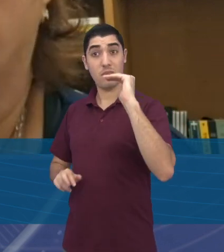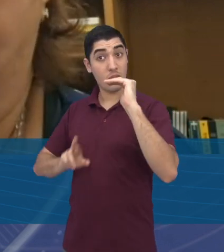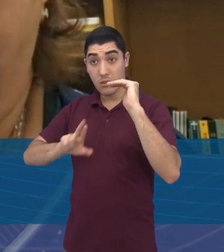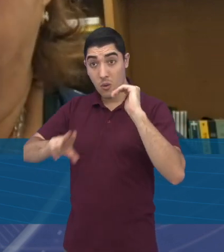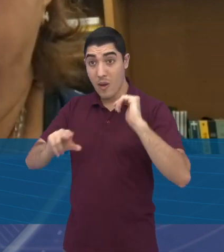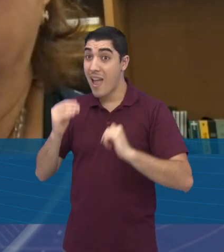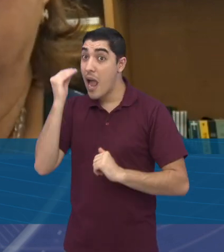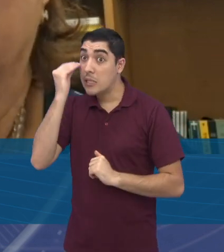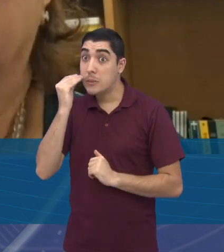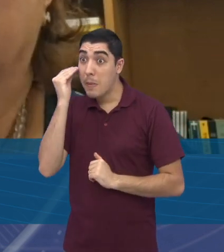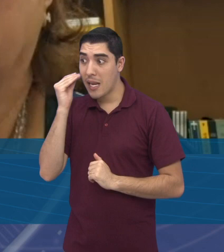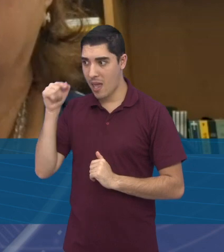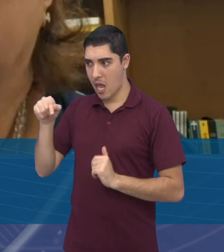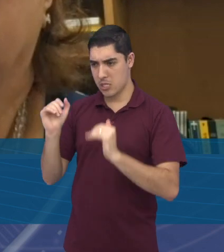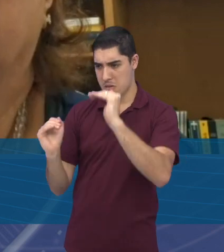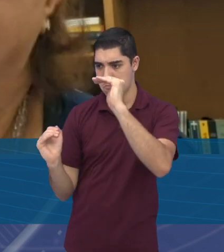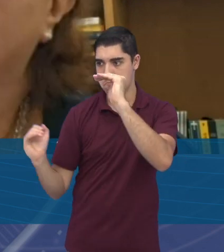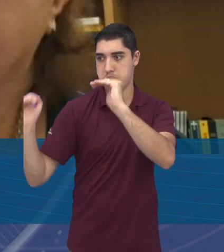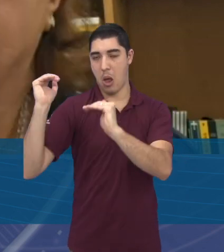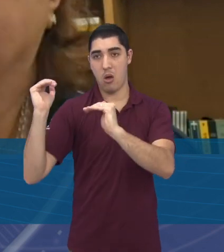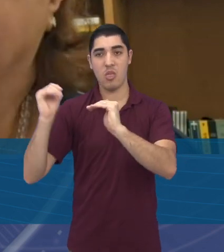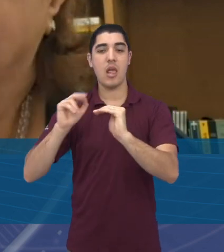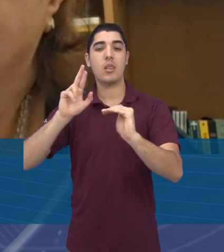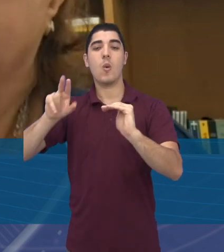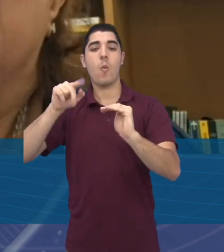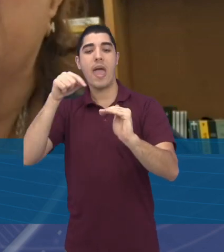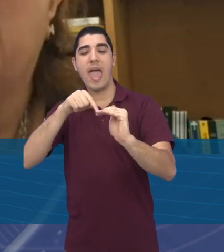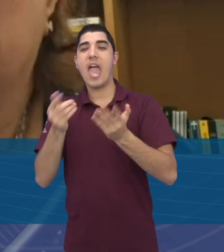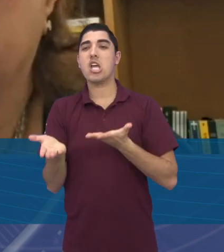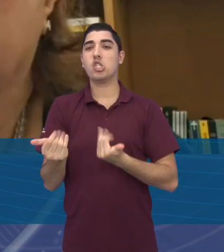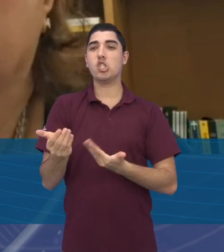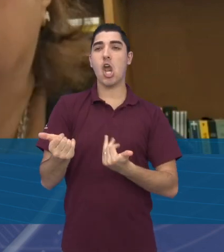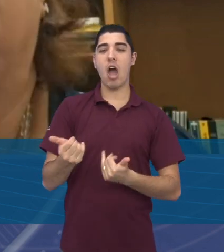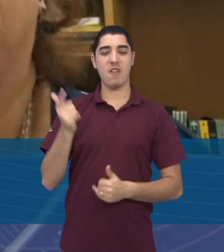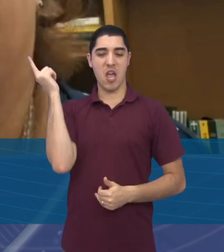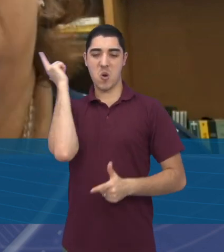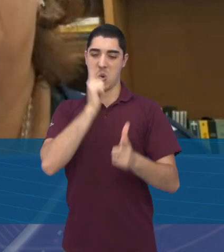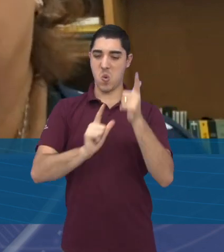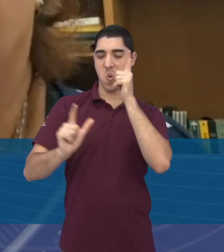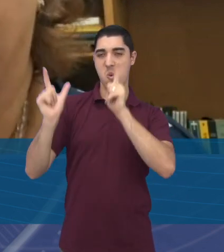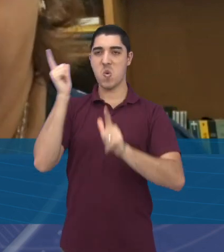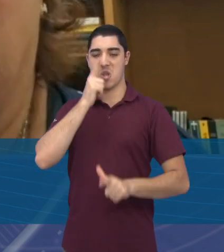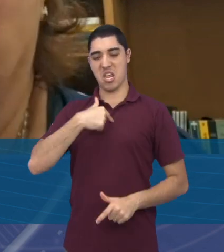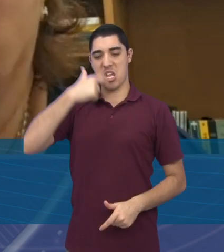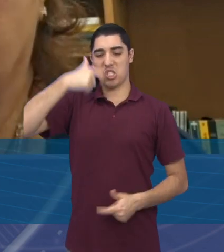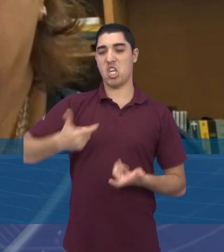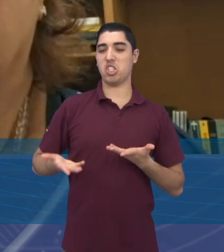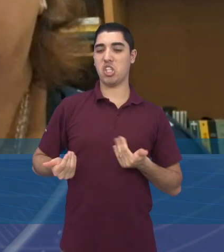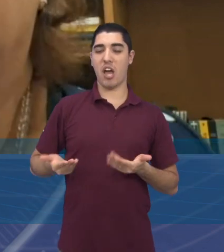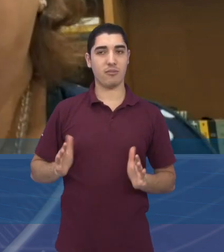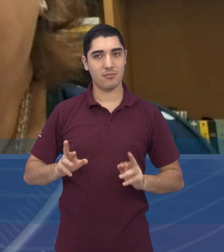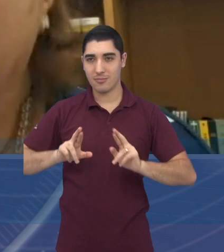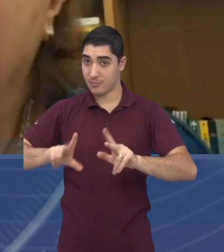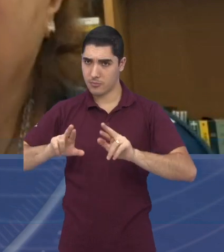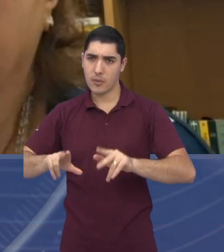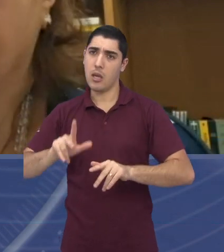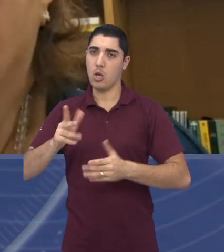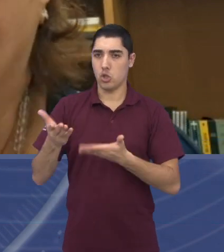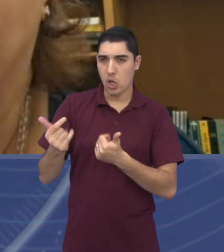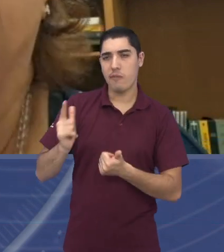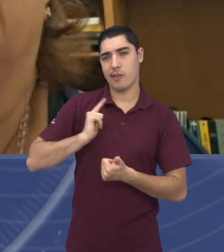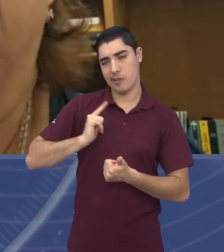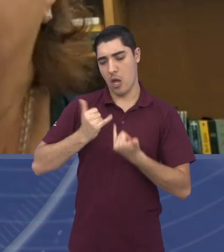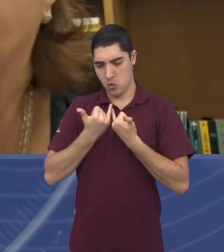traz competência, né? Então, não é a juventude em si que significa realmente algo. Significa, sim,